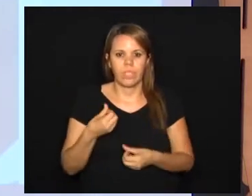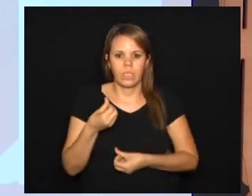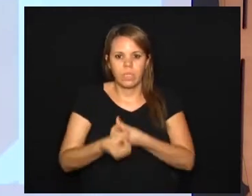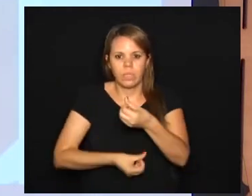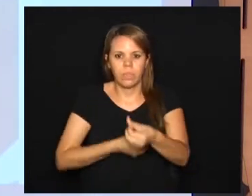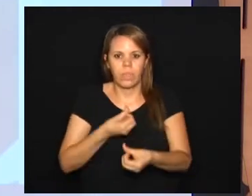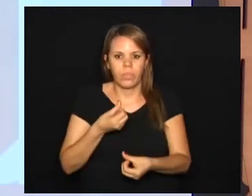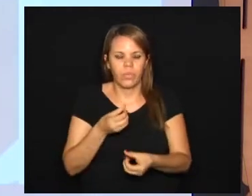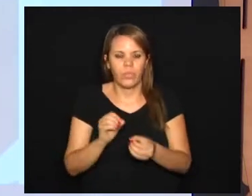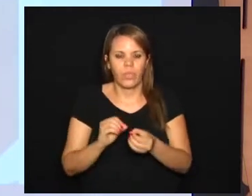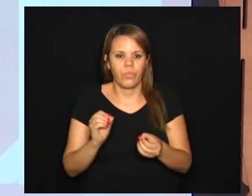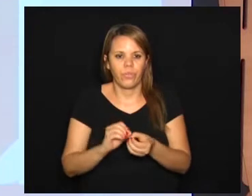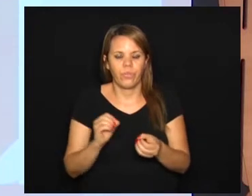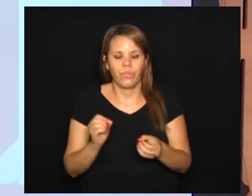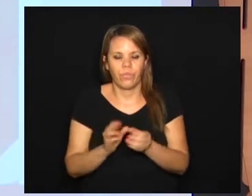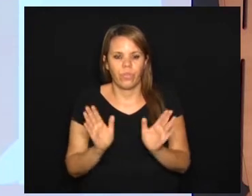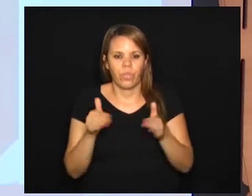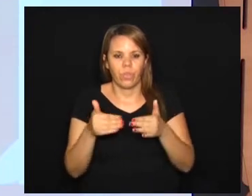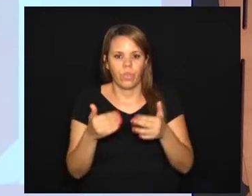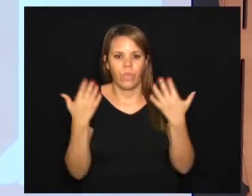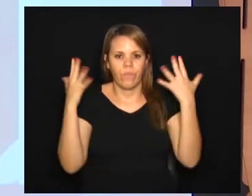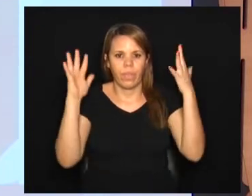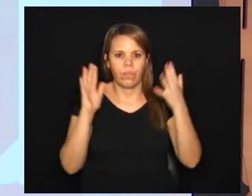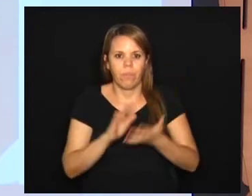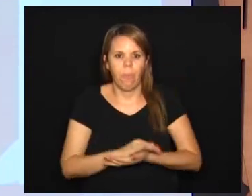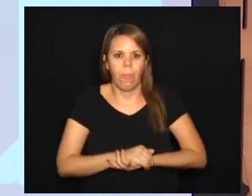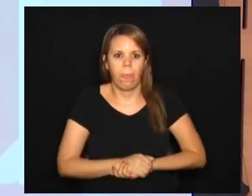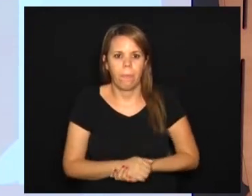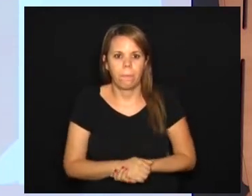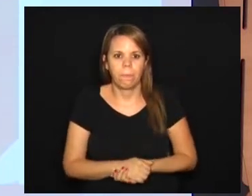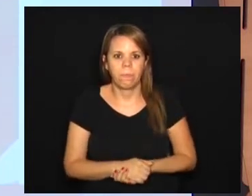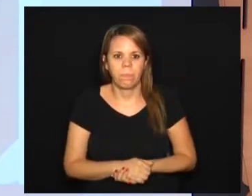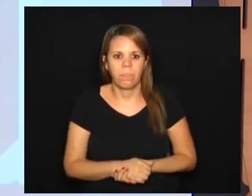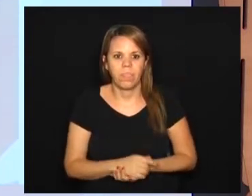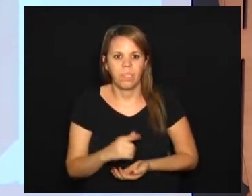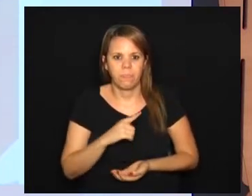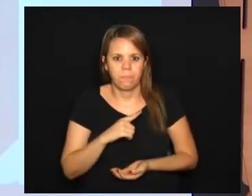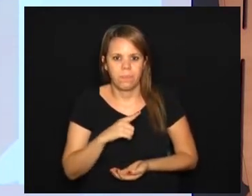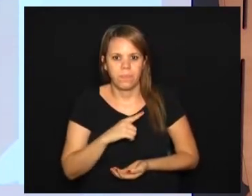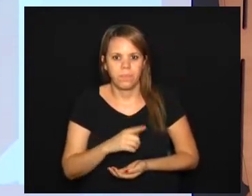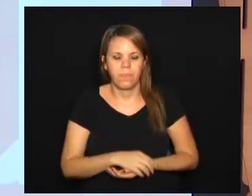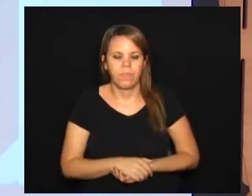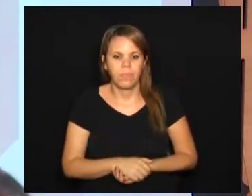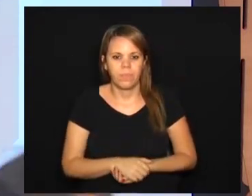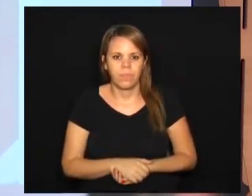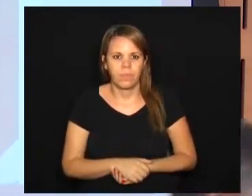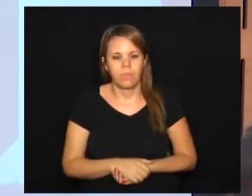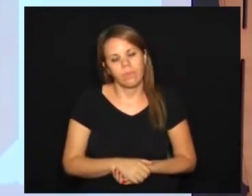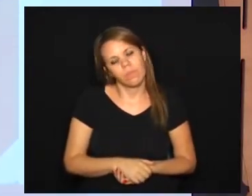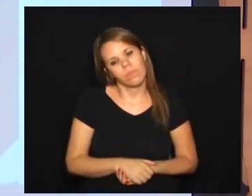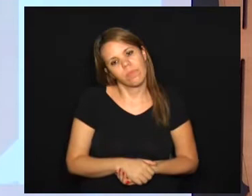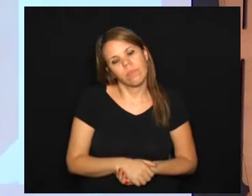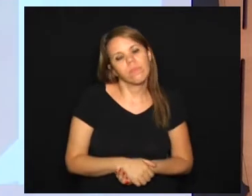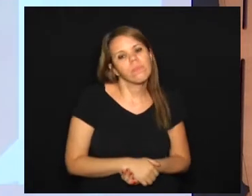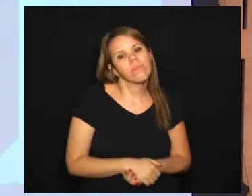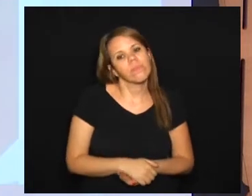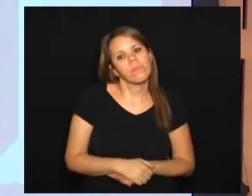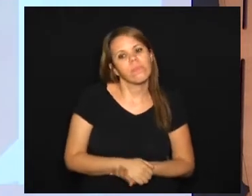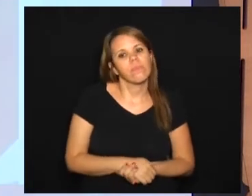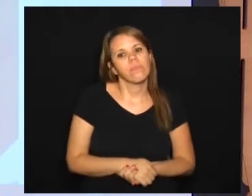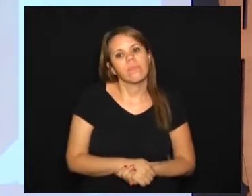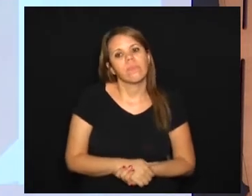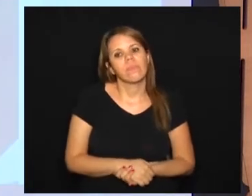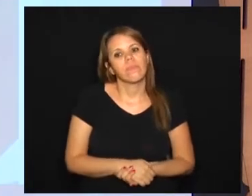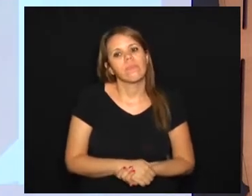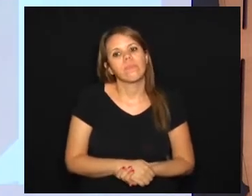concentrado mais em eventos. Então nós tivemos... Parece que está meio claro lá na tela, né?